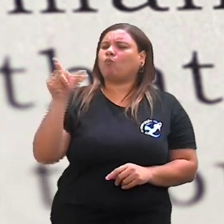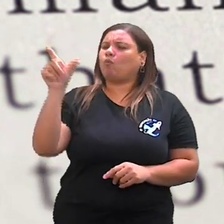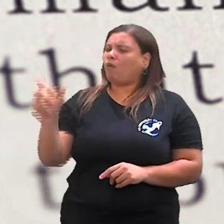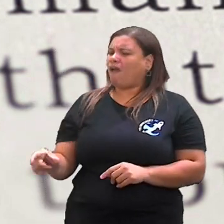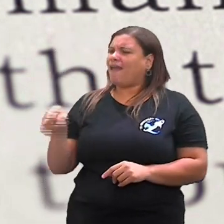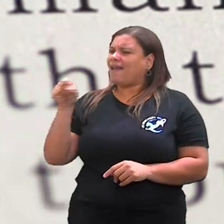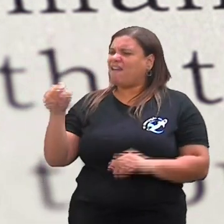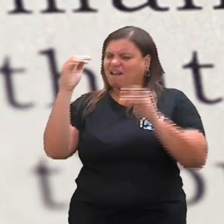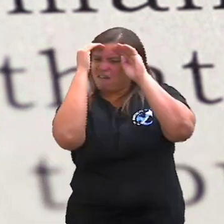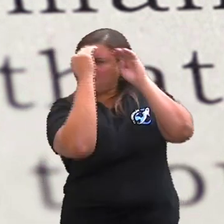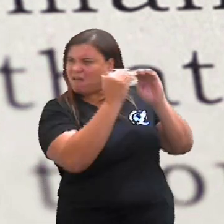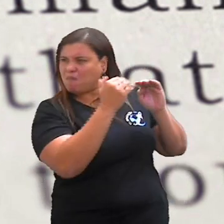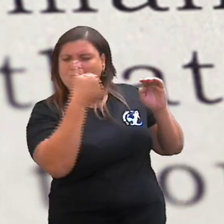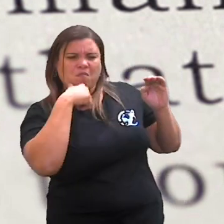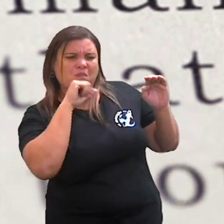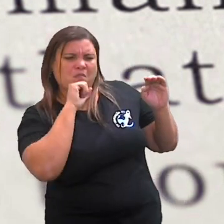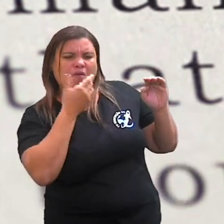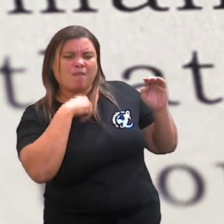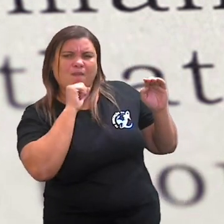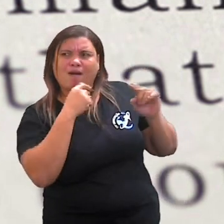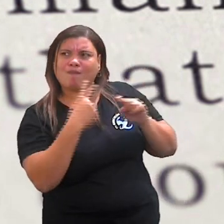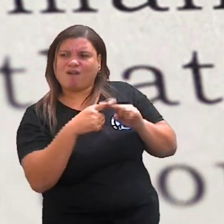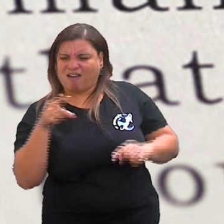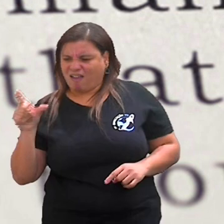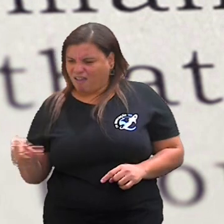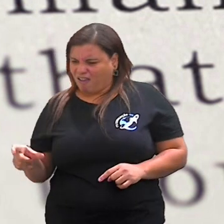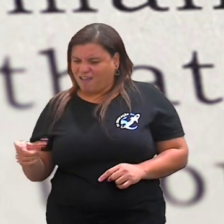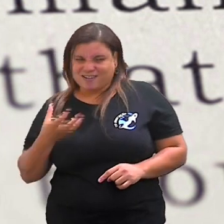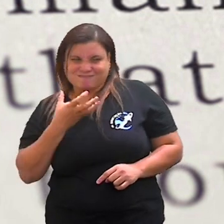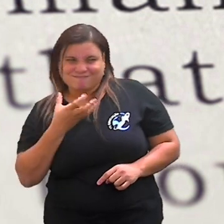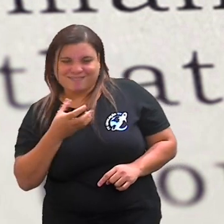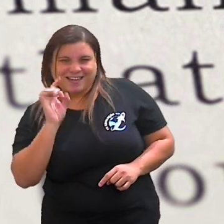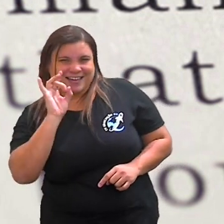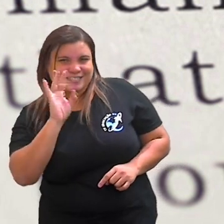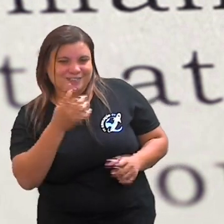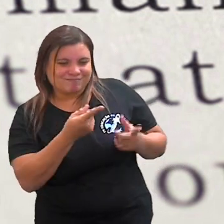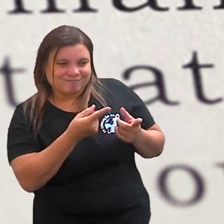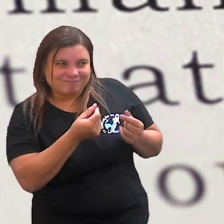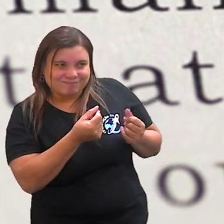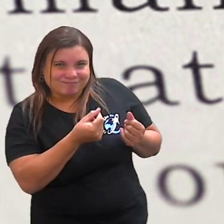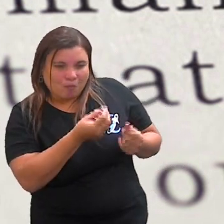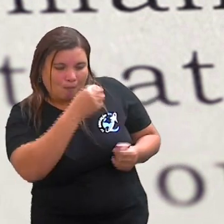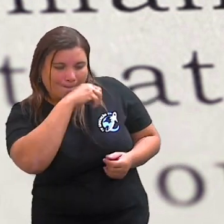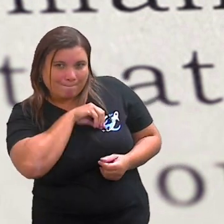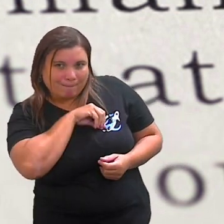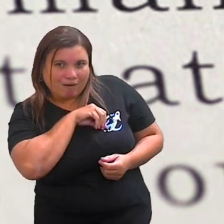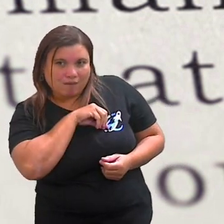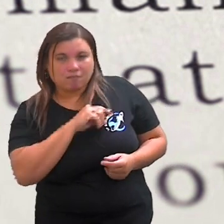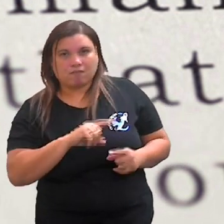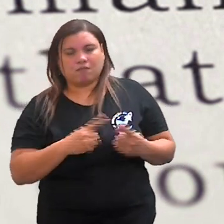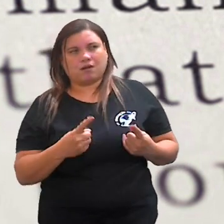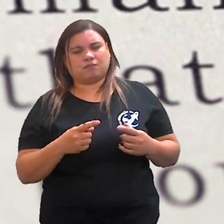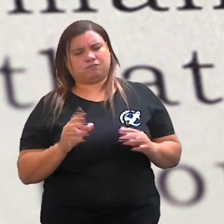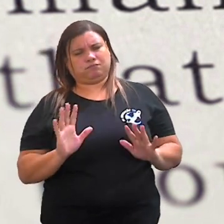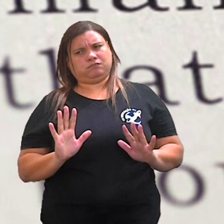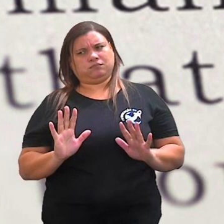recompensa. Kant, nosso filósofo alemão, também entenderia que Marcos não estaria fazendo o bem pelo